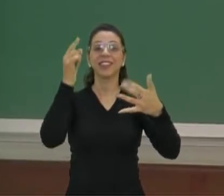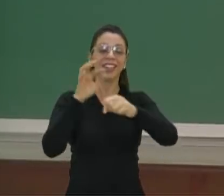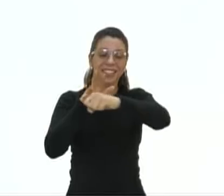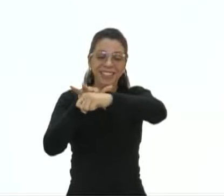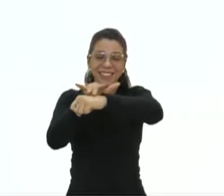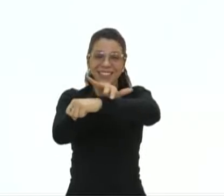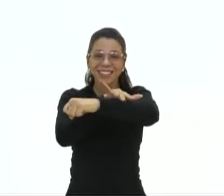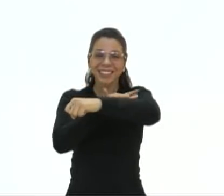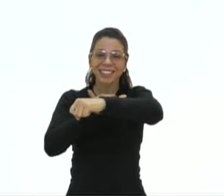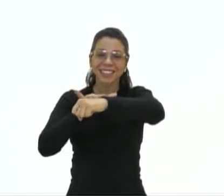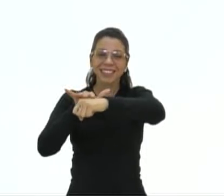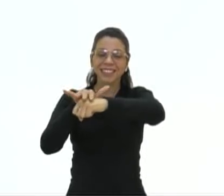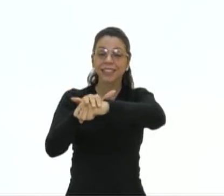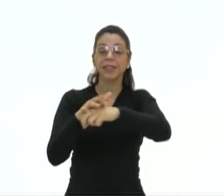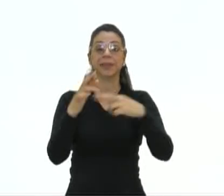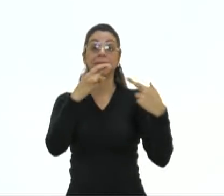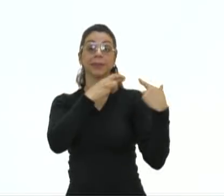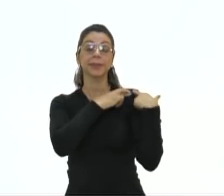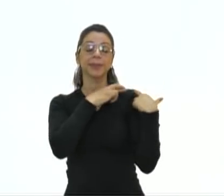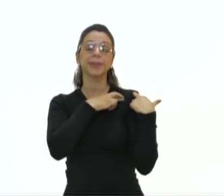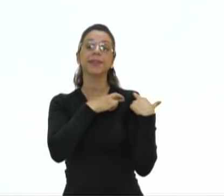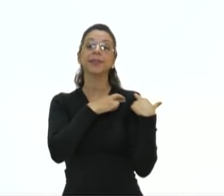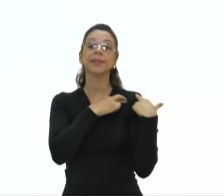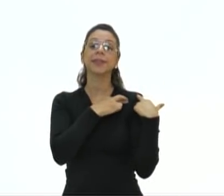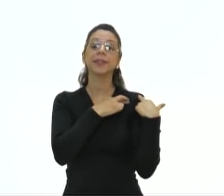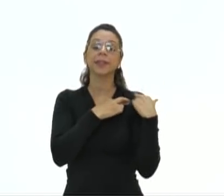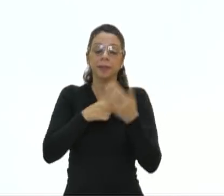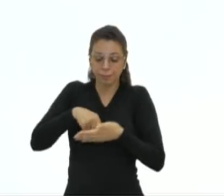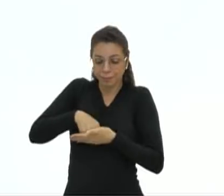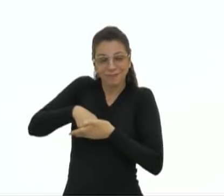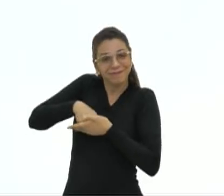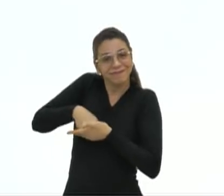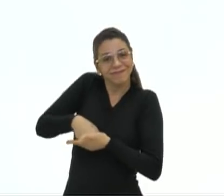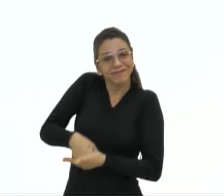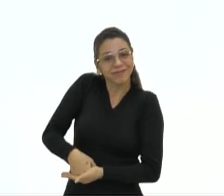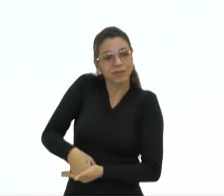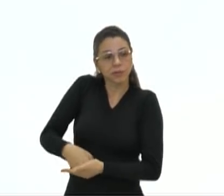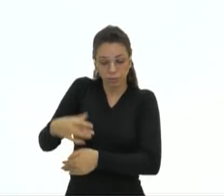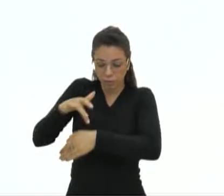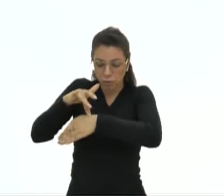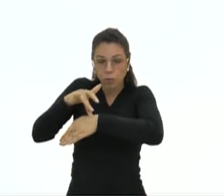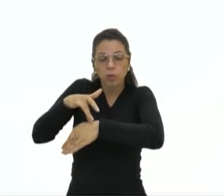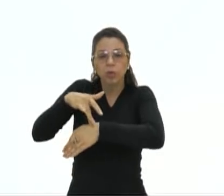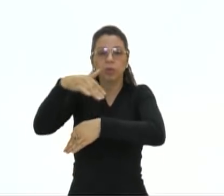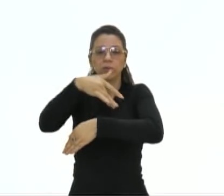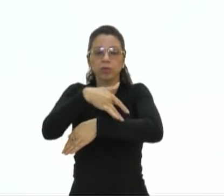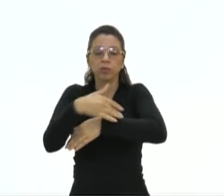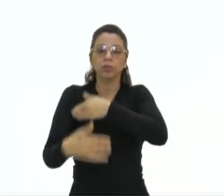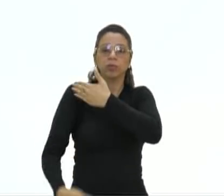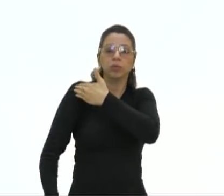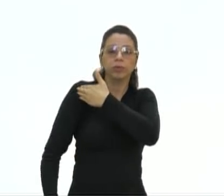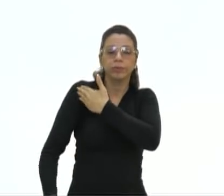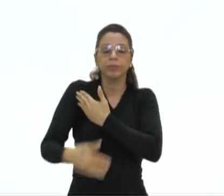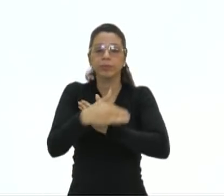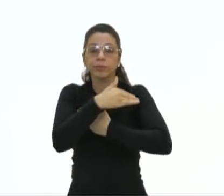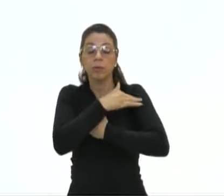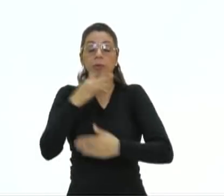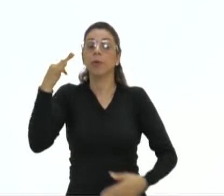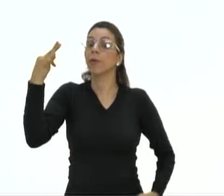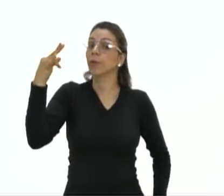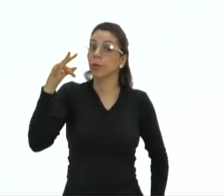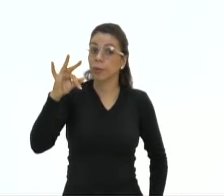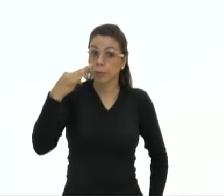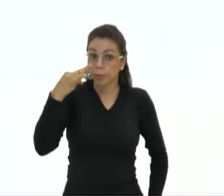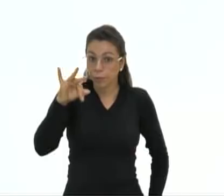tato, que é o sentido responsável por sentir o quê? Pressão, né? O toque, dor quando